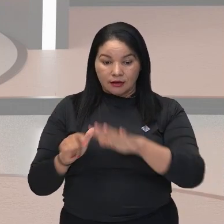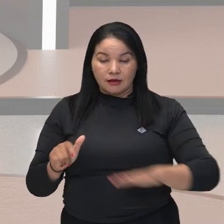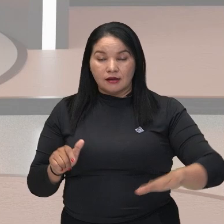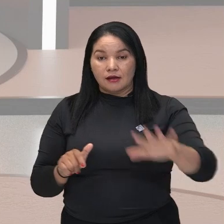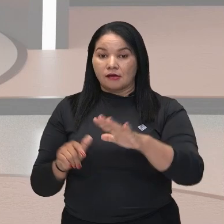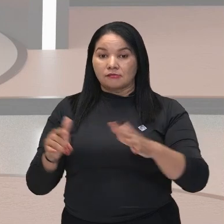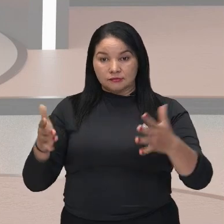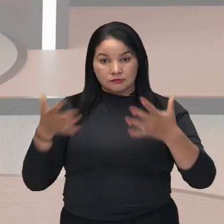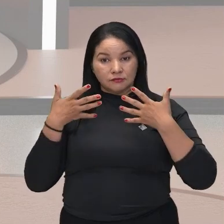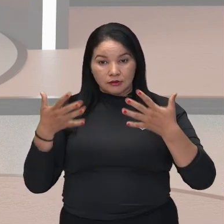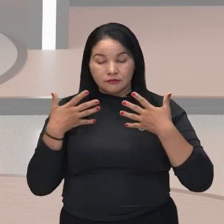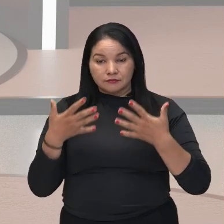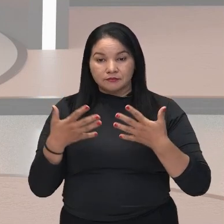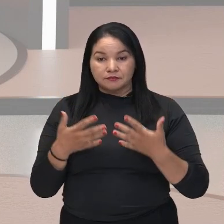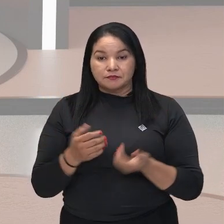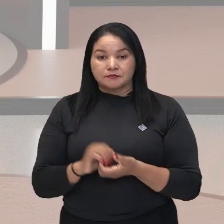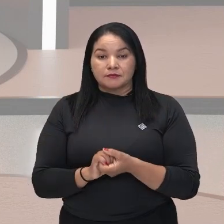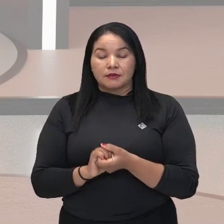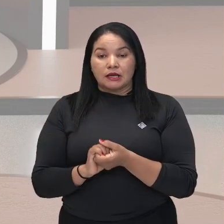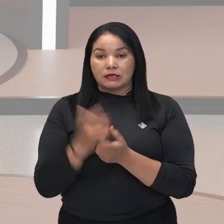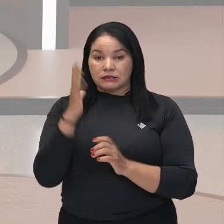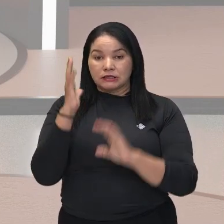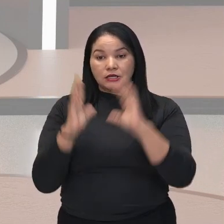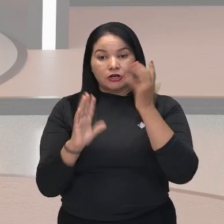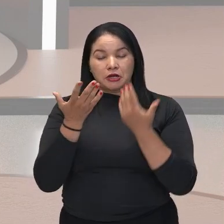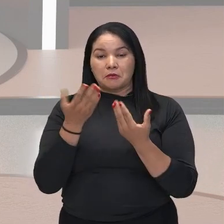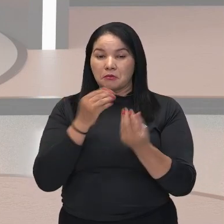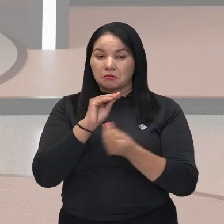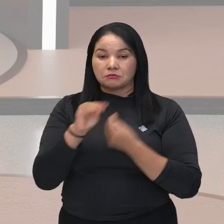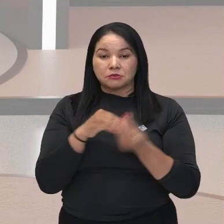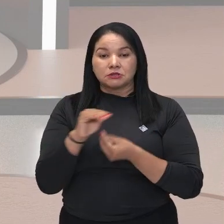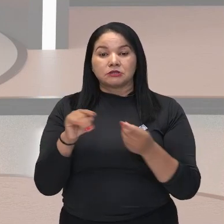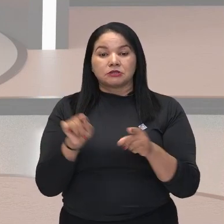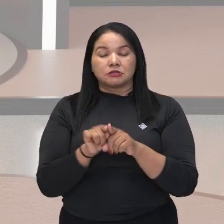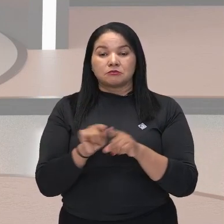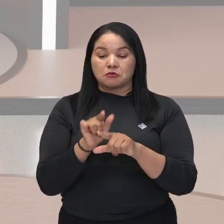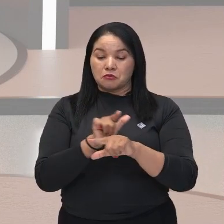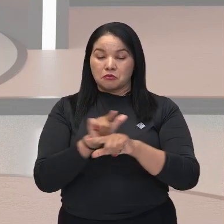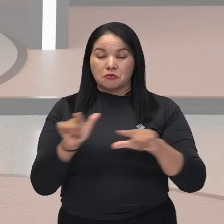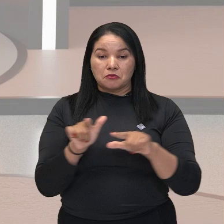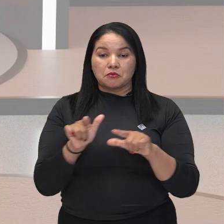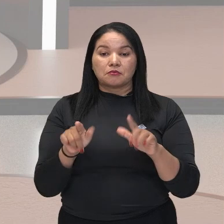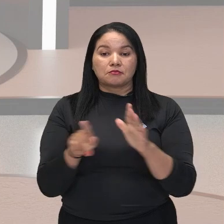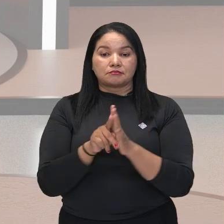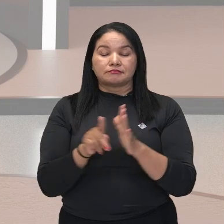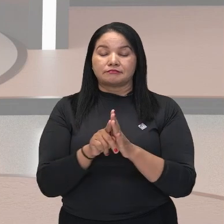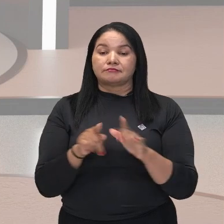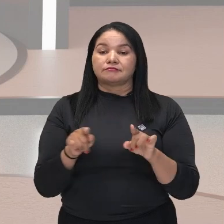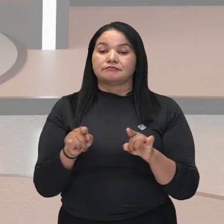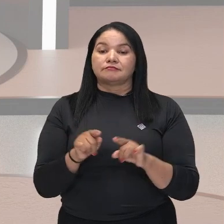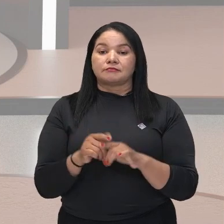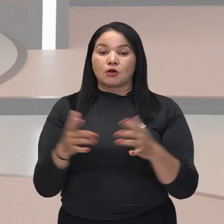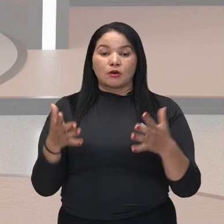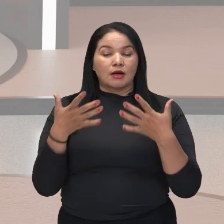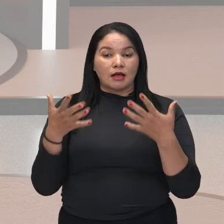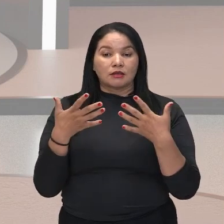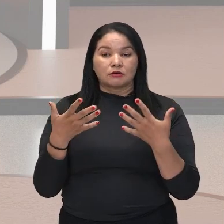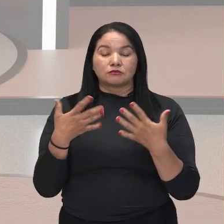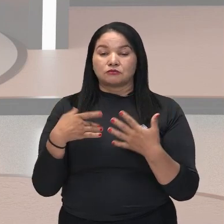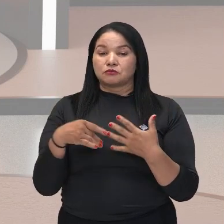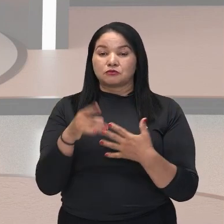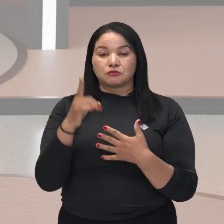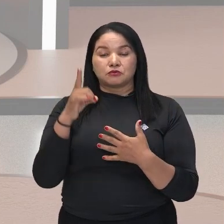quentes, com clima semiárido, tá? Com clima desértico também, tendo muito calor durante o